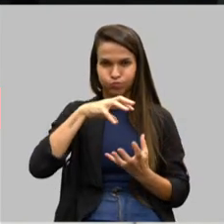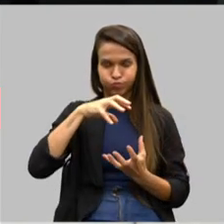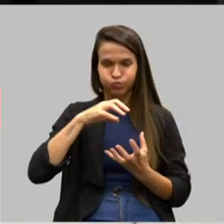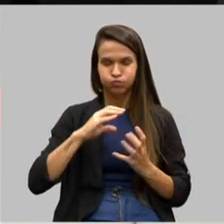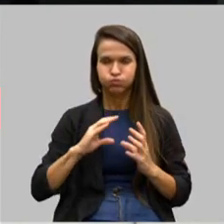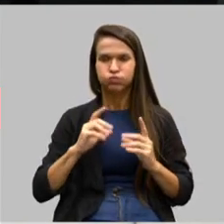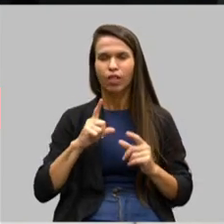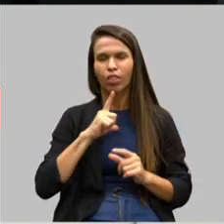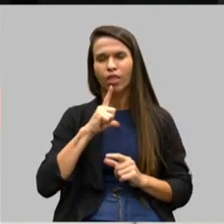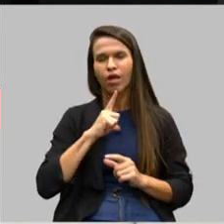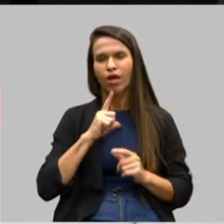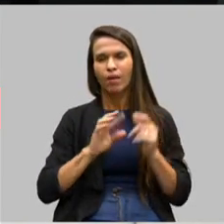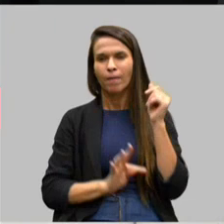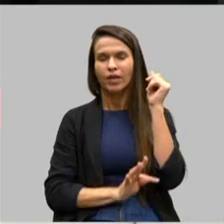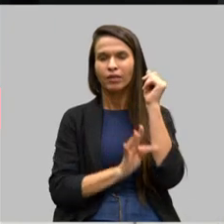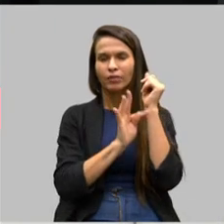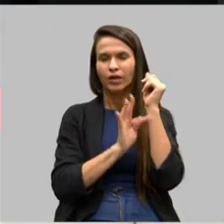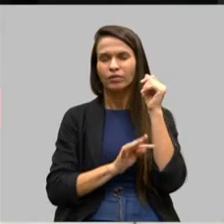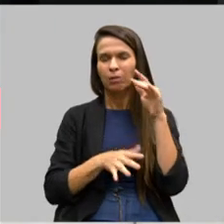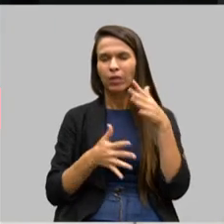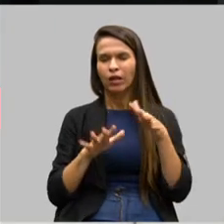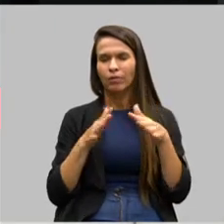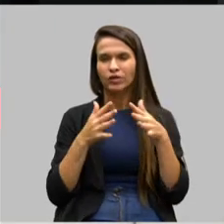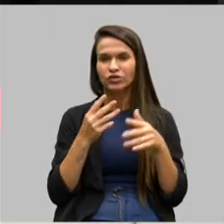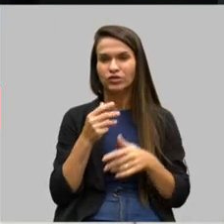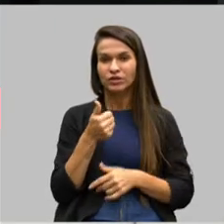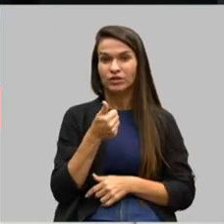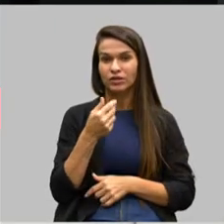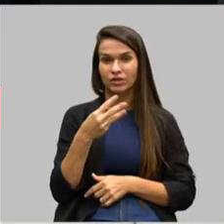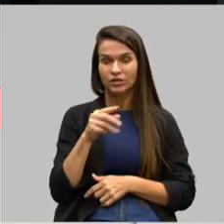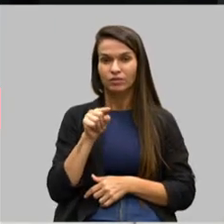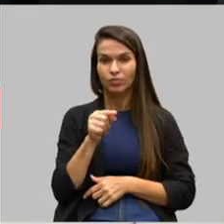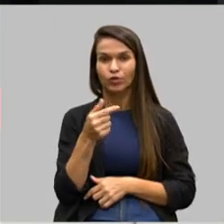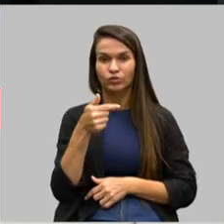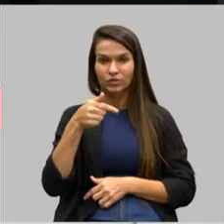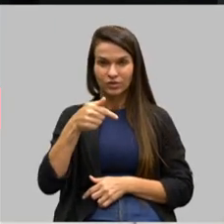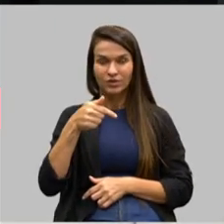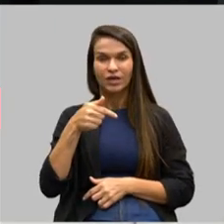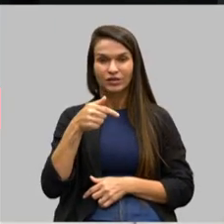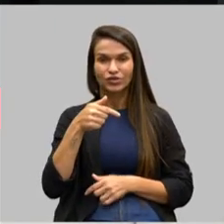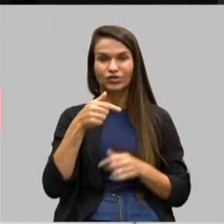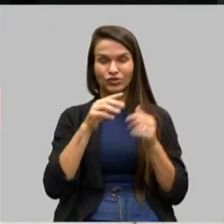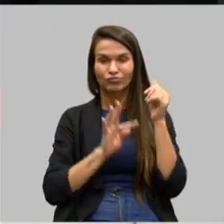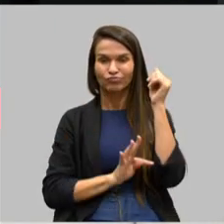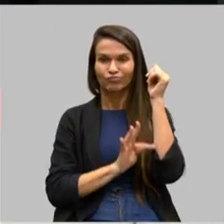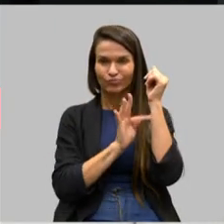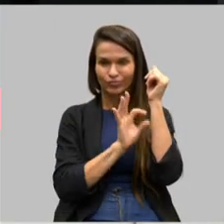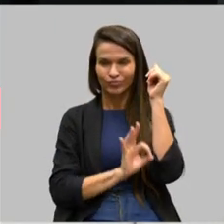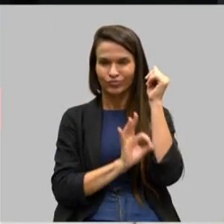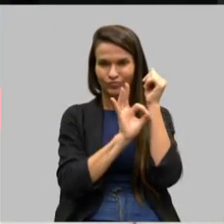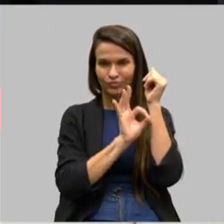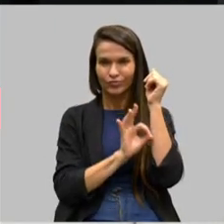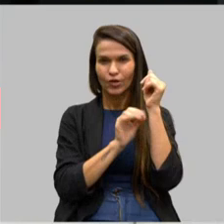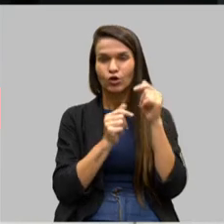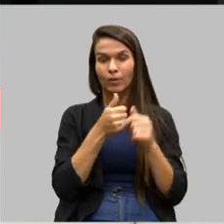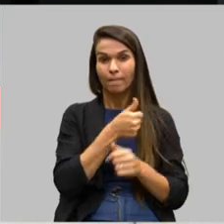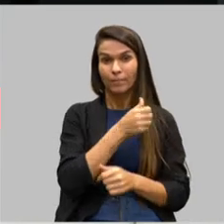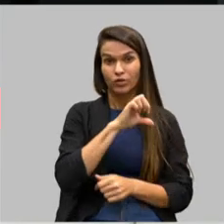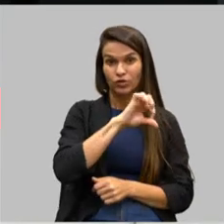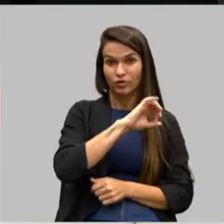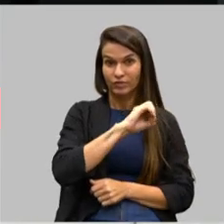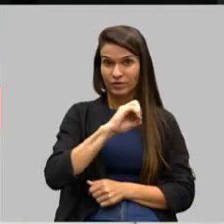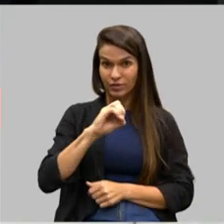uma temperatura média de 13,7 graus, isso em 1900. Se